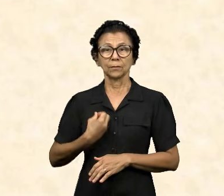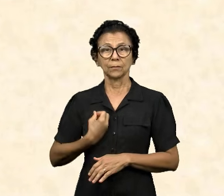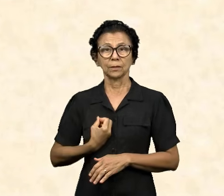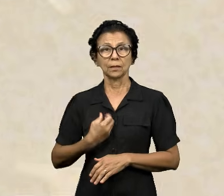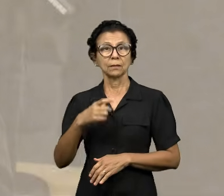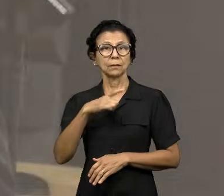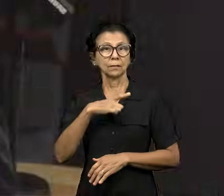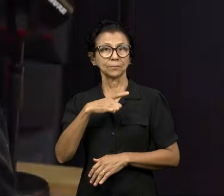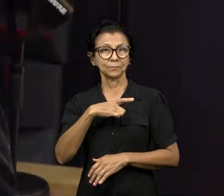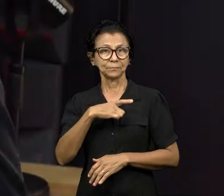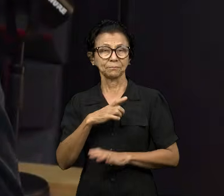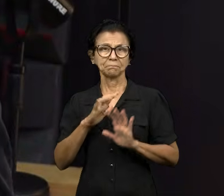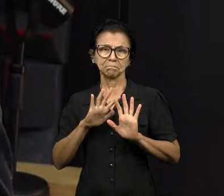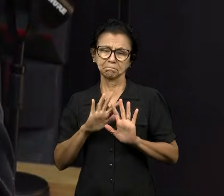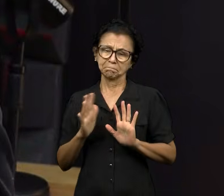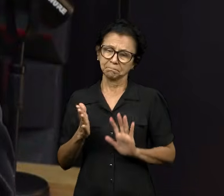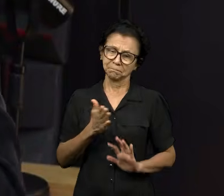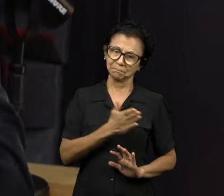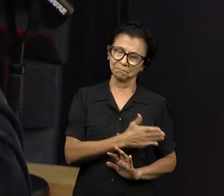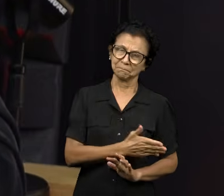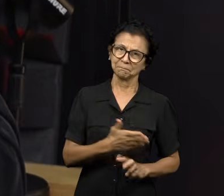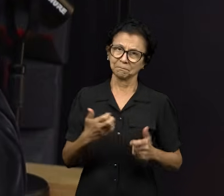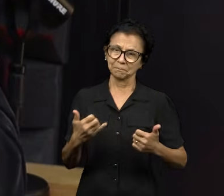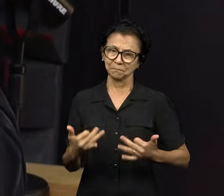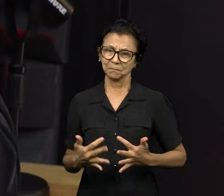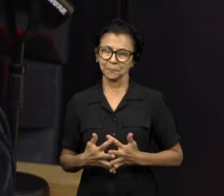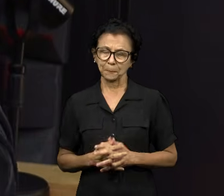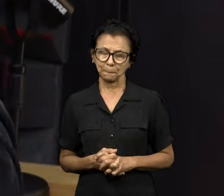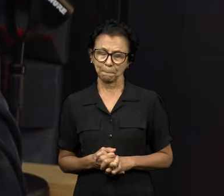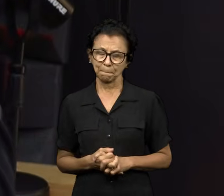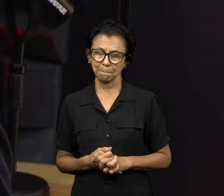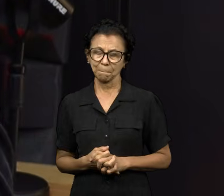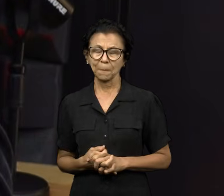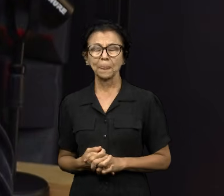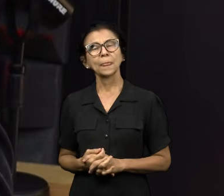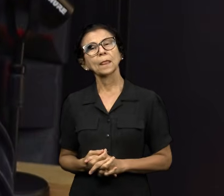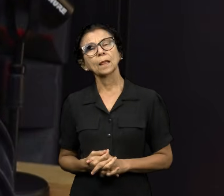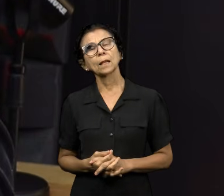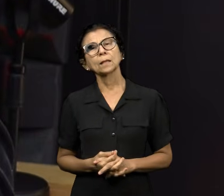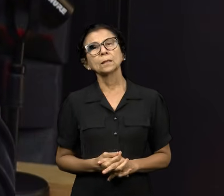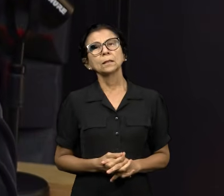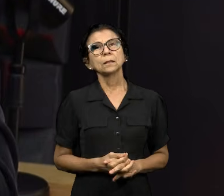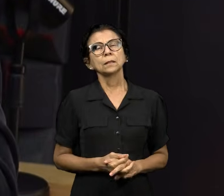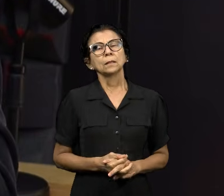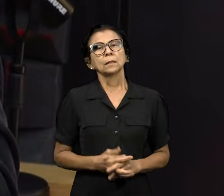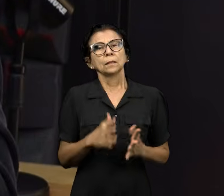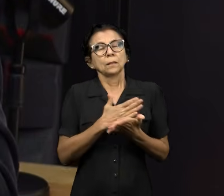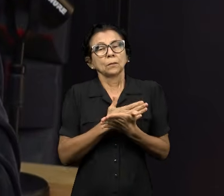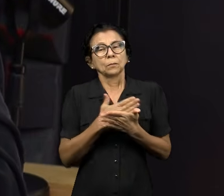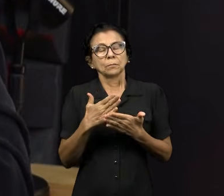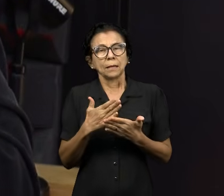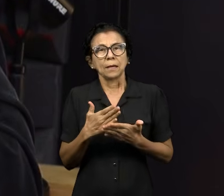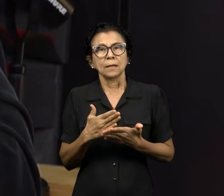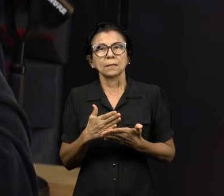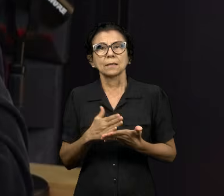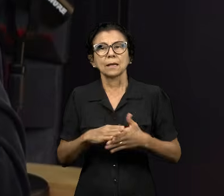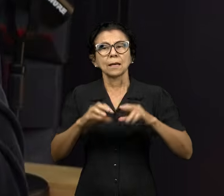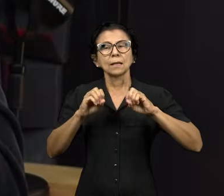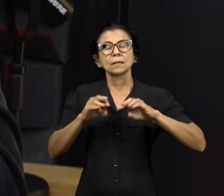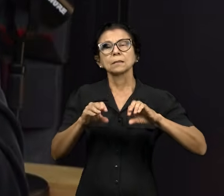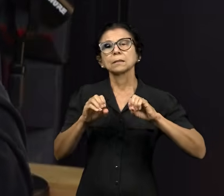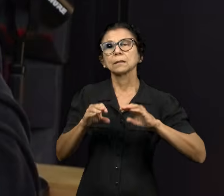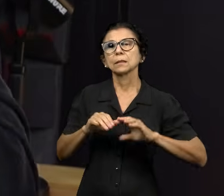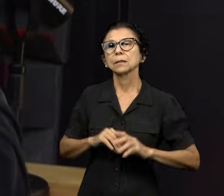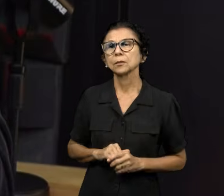Então Jesus aqui, ele começa a dar esse esclarecimento. Sim. Porque o Senhor vai começar a